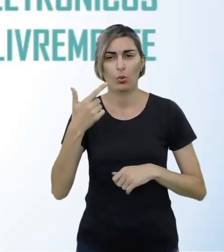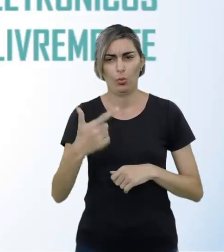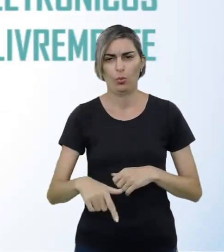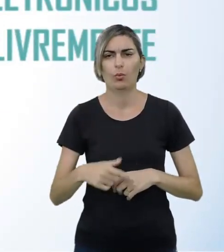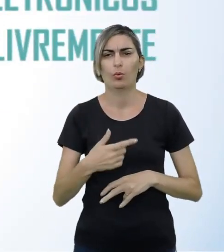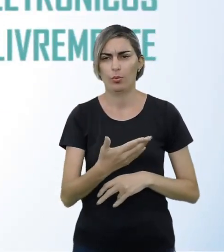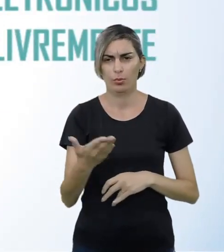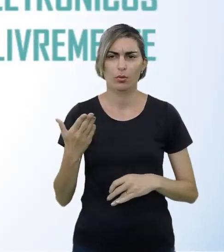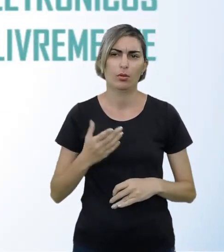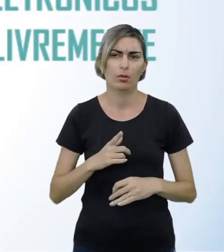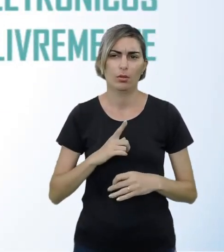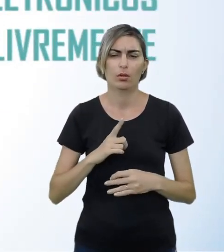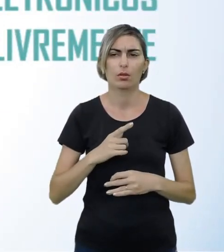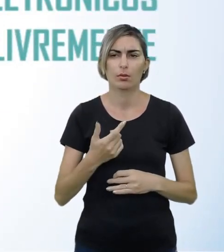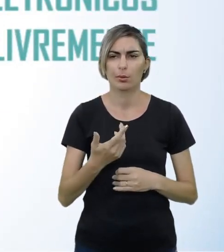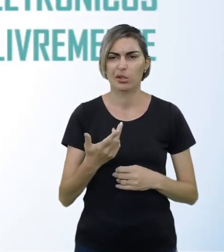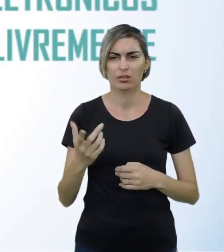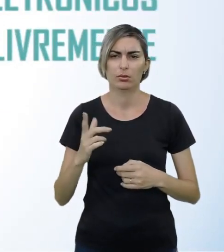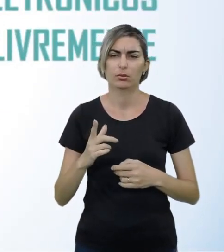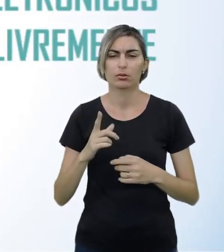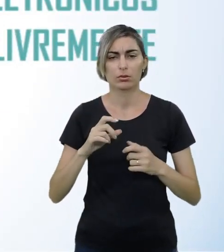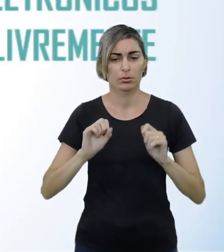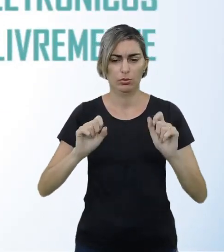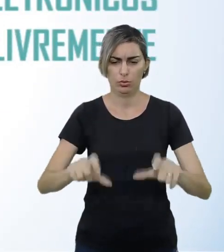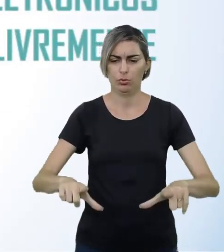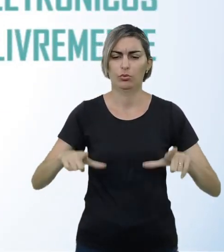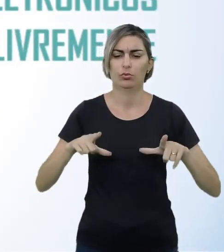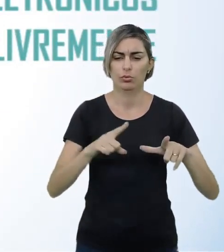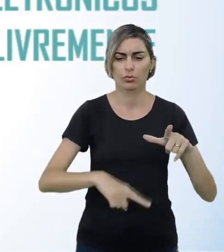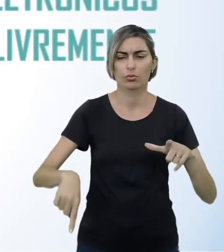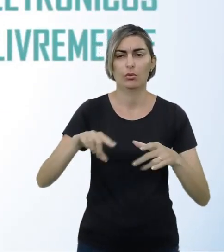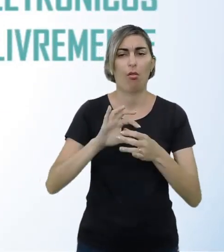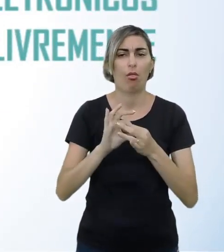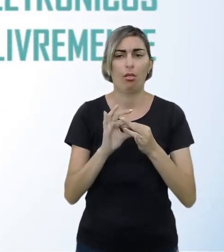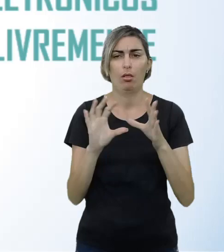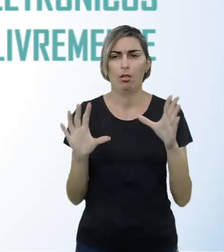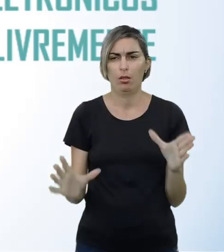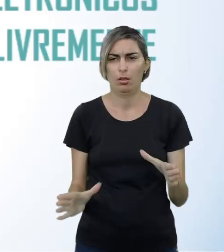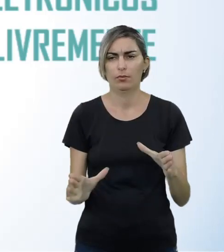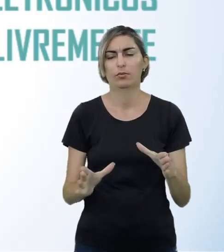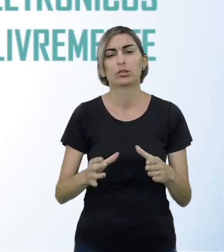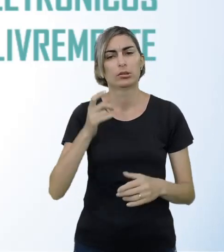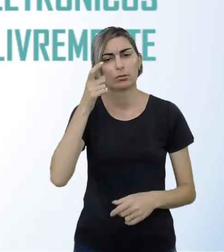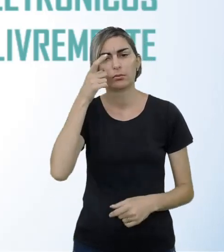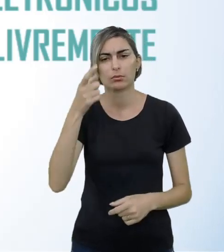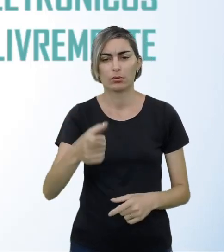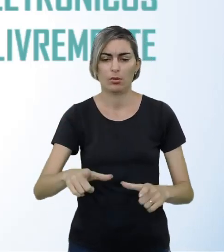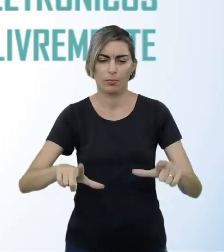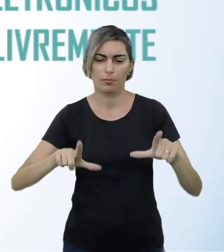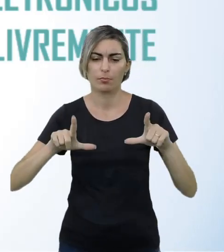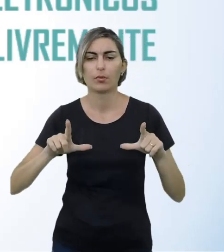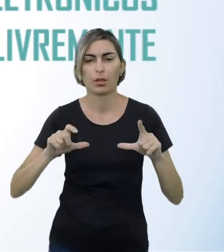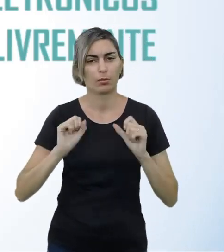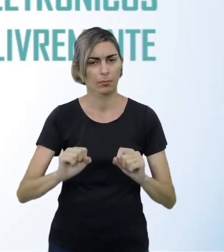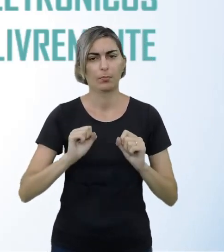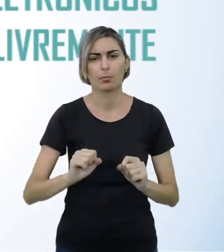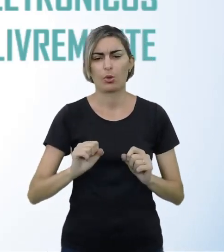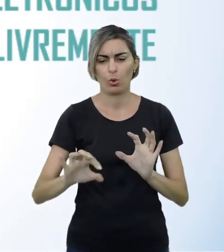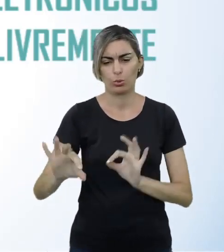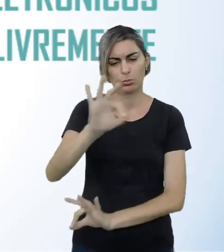Por ser hardware livre, seus circuitos podem ser modificados livremente. Isso é uma característica interessante dessa placa. Você